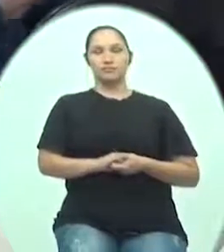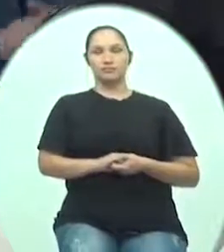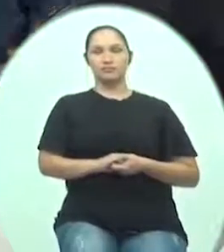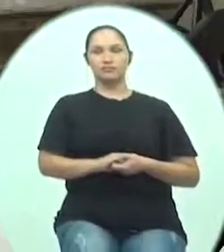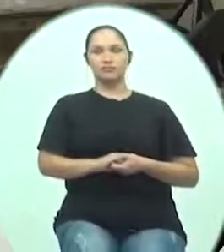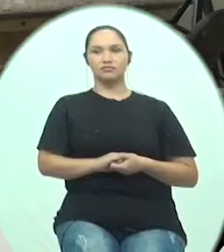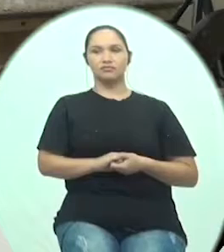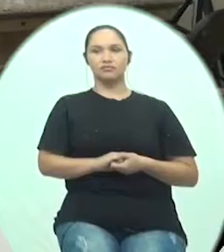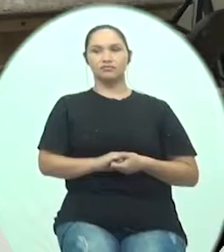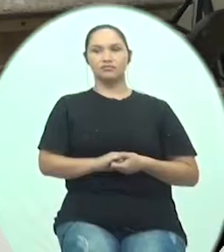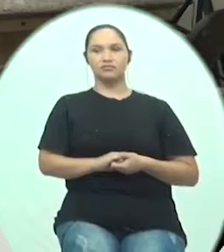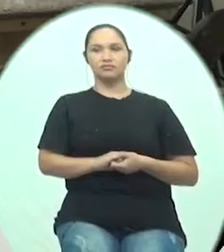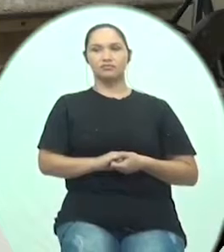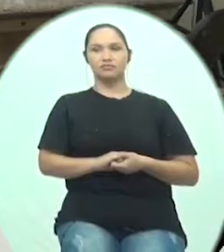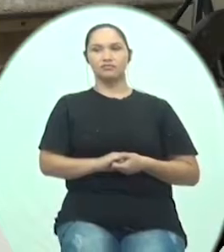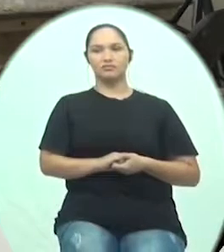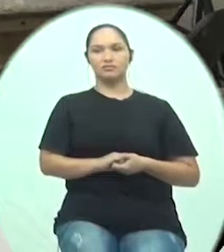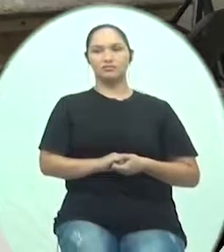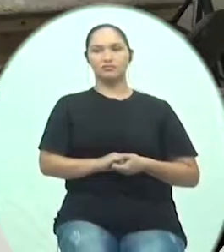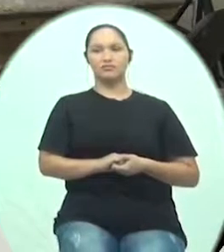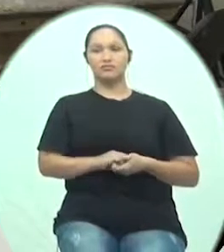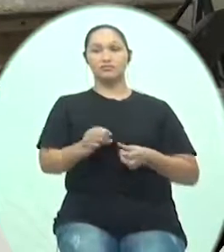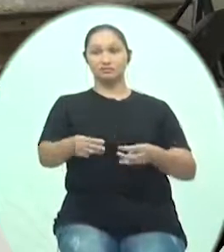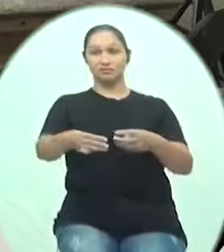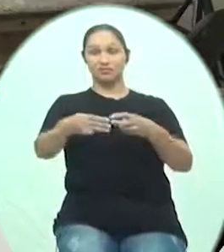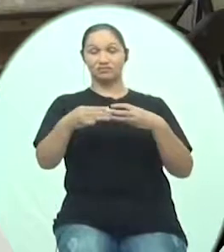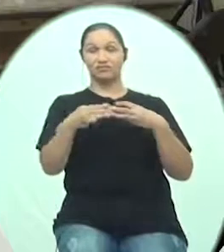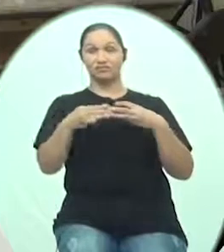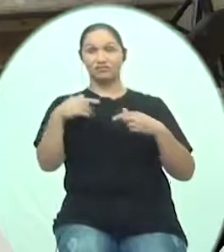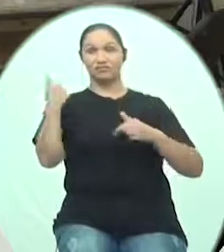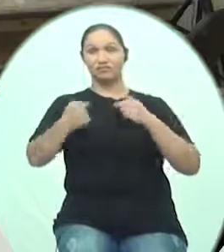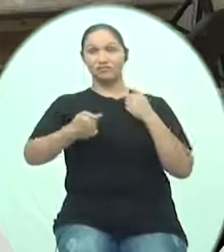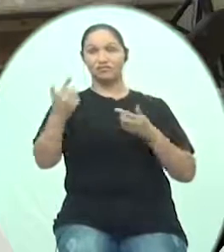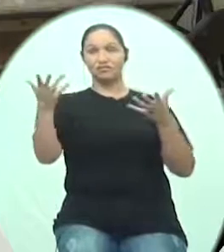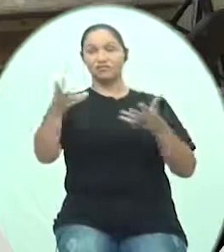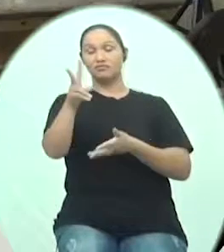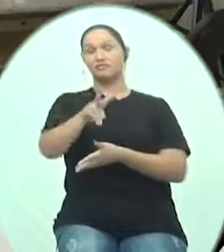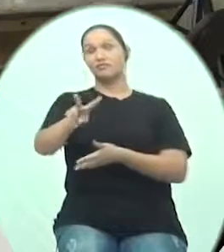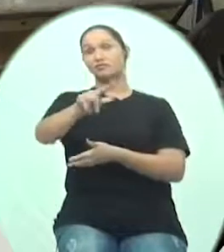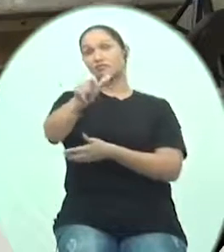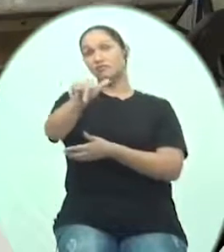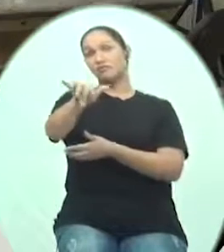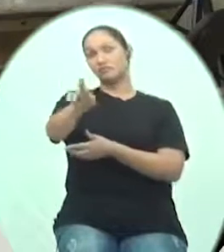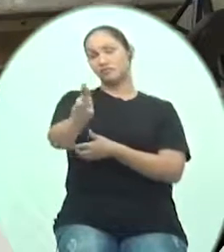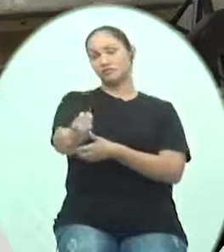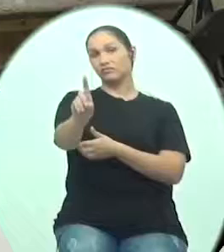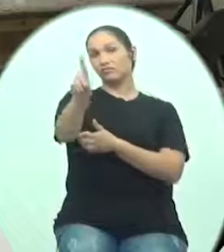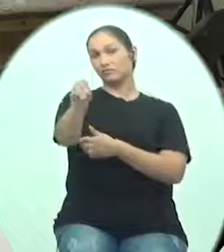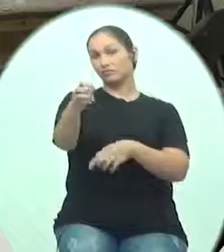a Moção Continua em discussão com a palavra o vereador zairo Casagrande vossa excelência dispõe 10